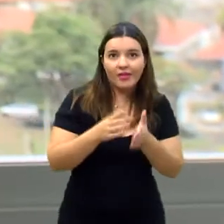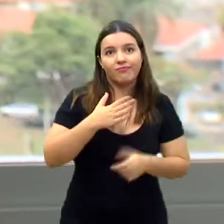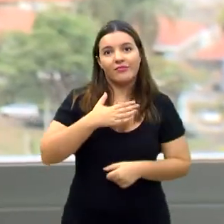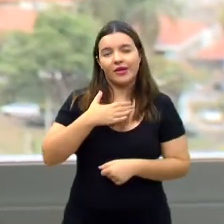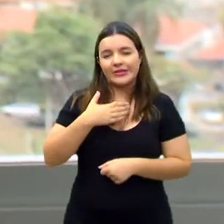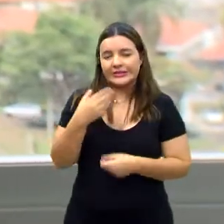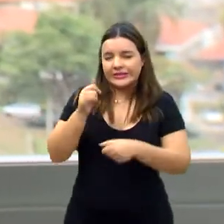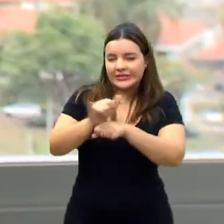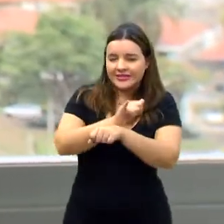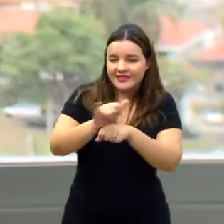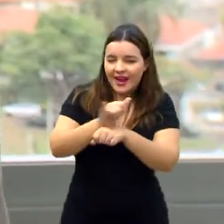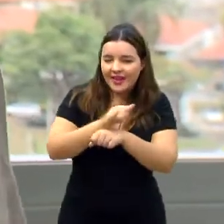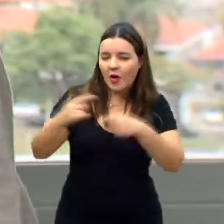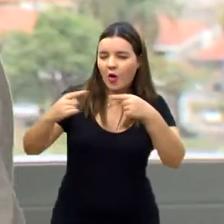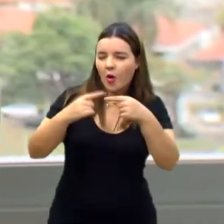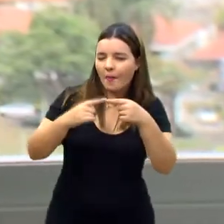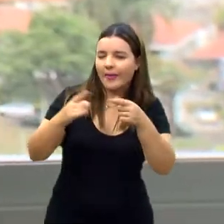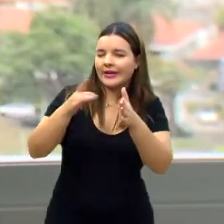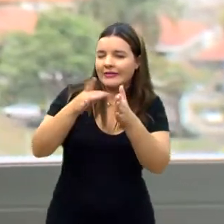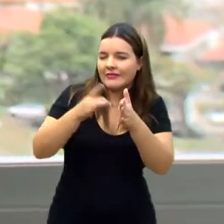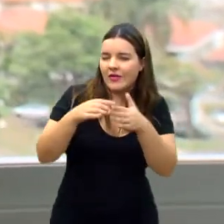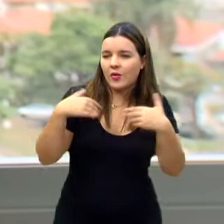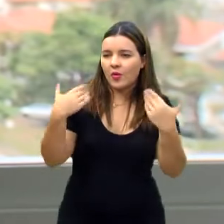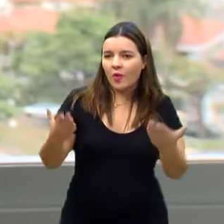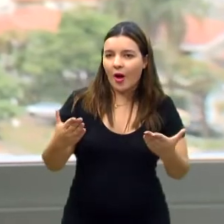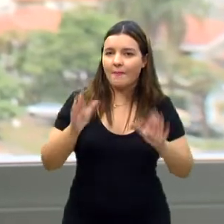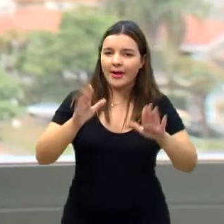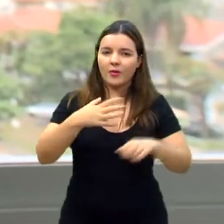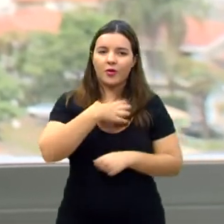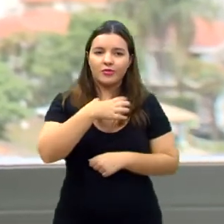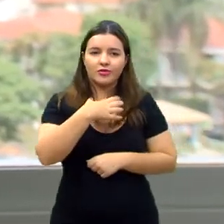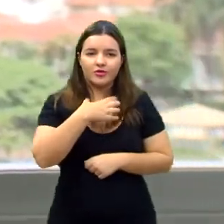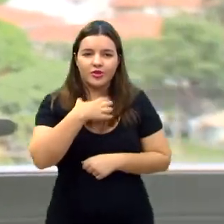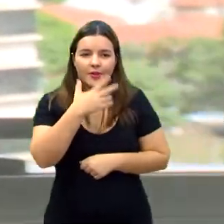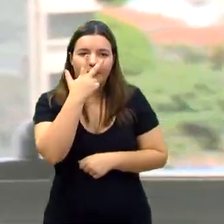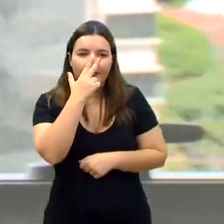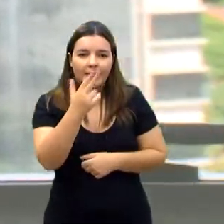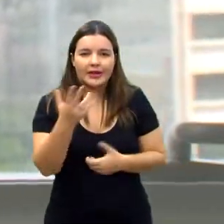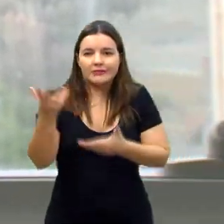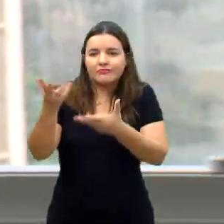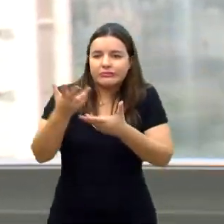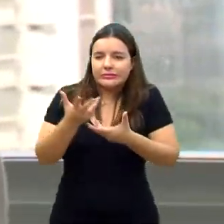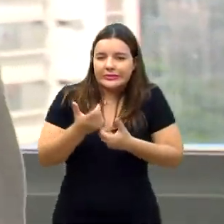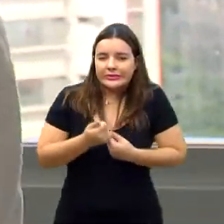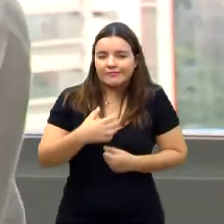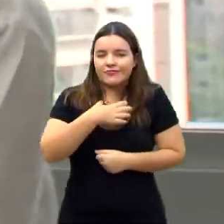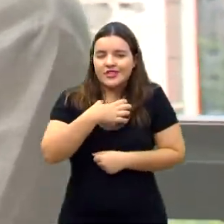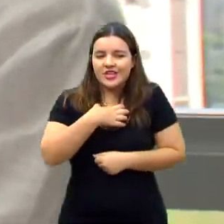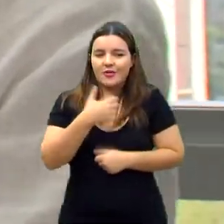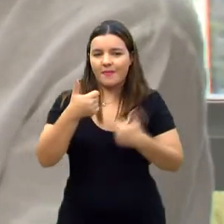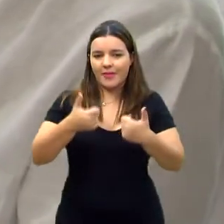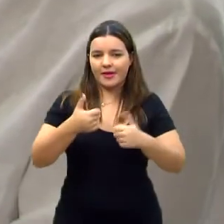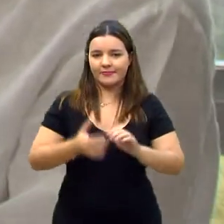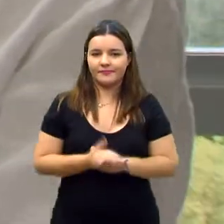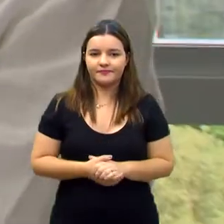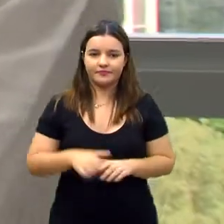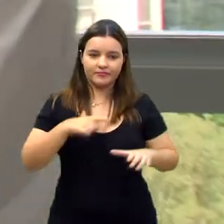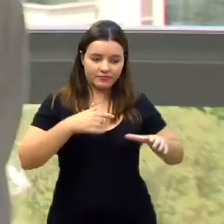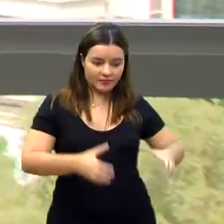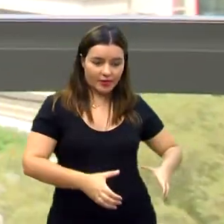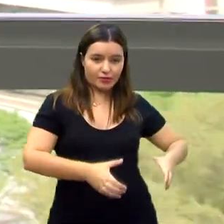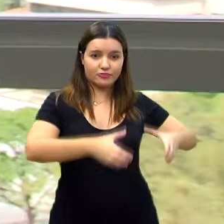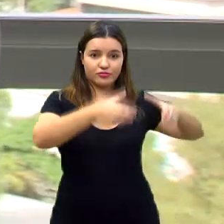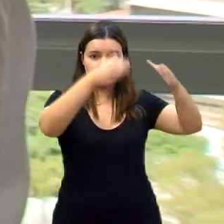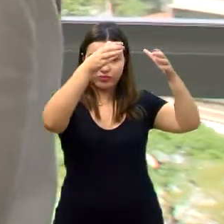para dar um toque de de acolhimento humano aqui por exemplo nesses Pilares o nós temos alguns no andar